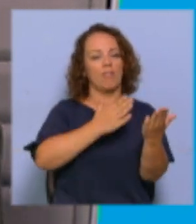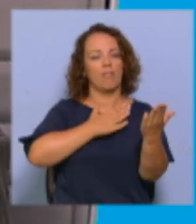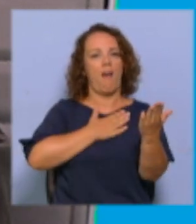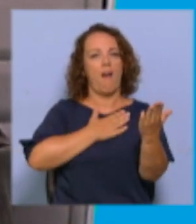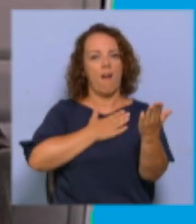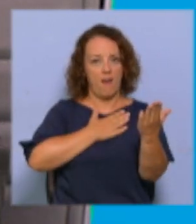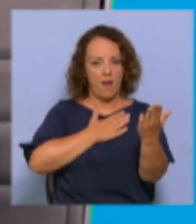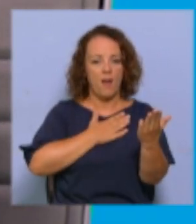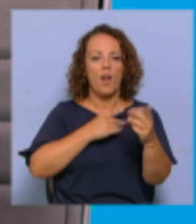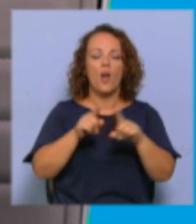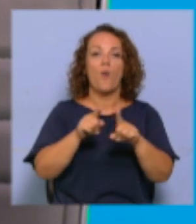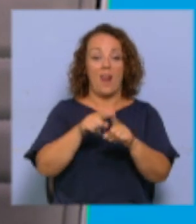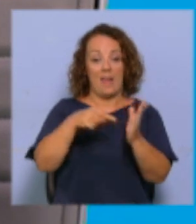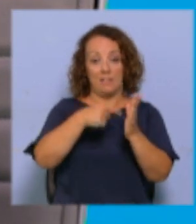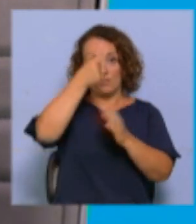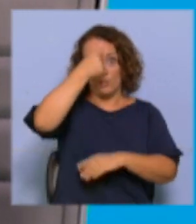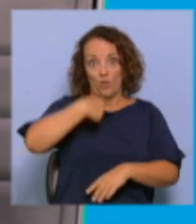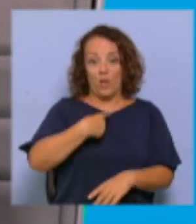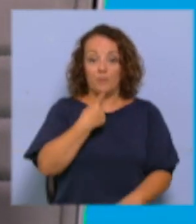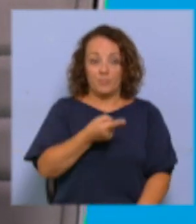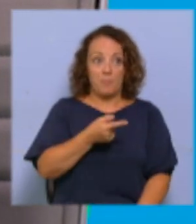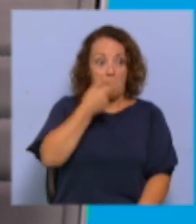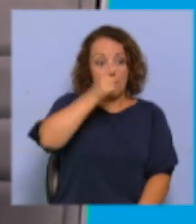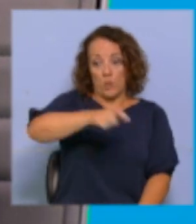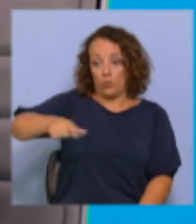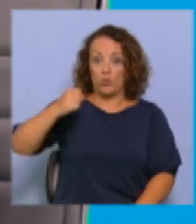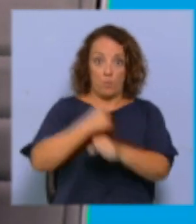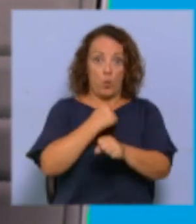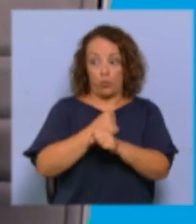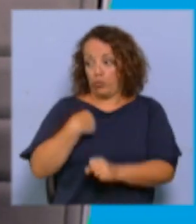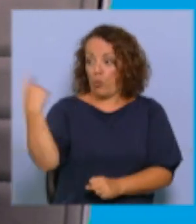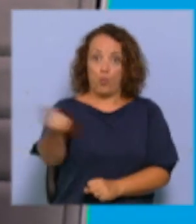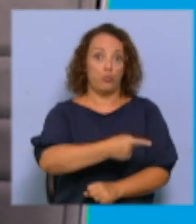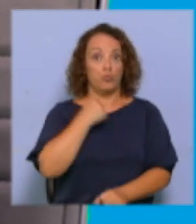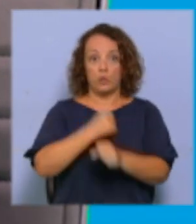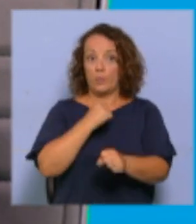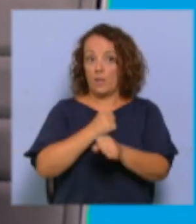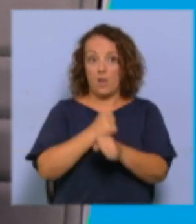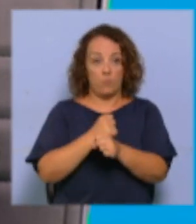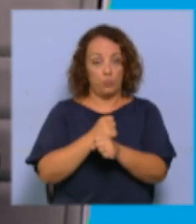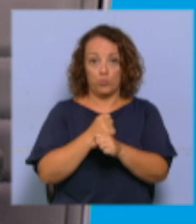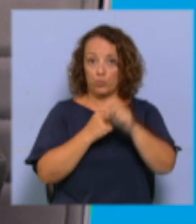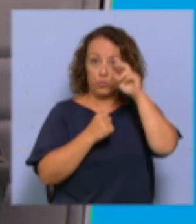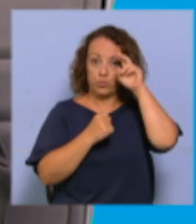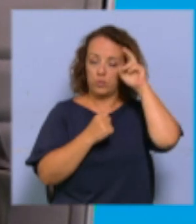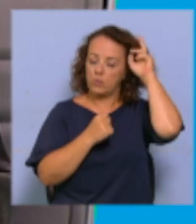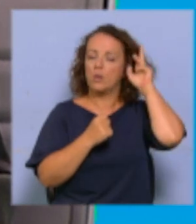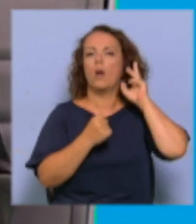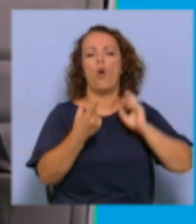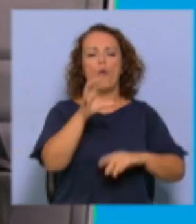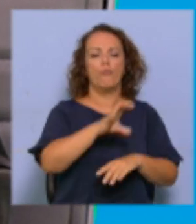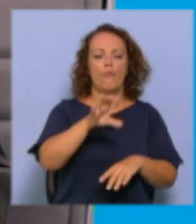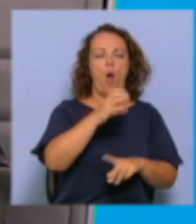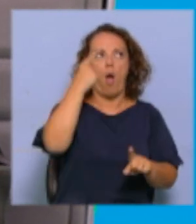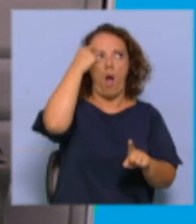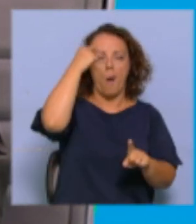parábola para dizer que aos trabalhadores, que somos todos trabalhamos um bocadinho, uns de forma mais